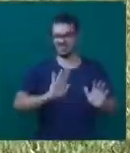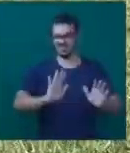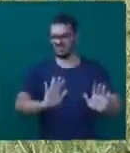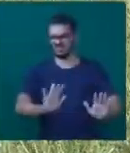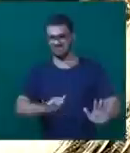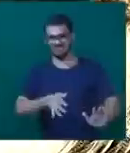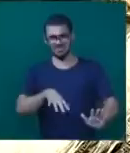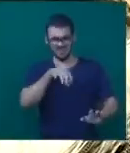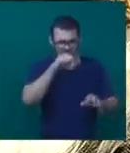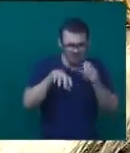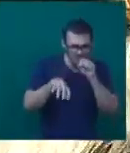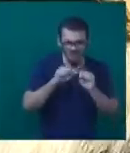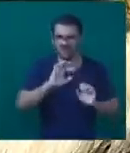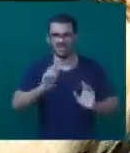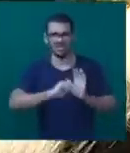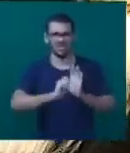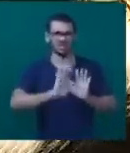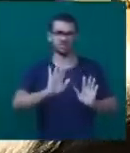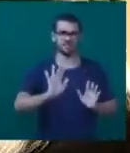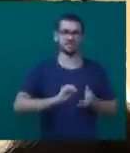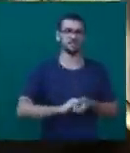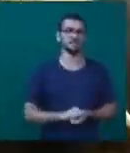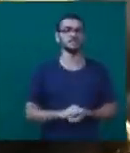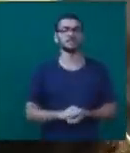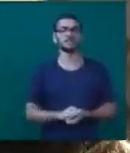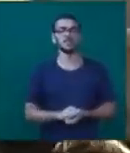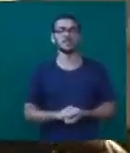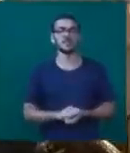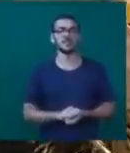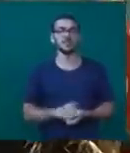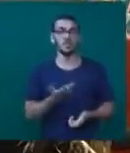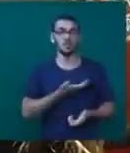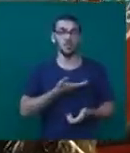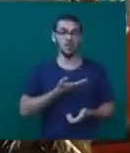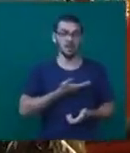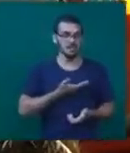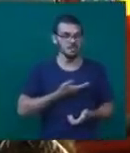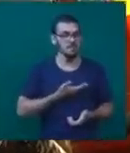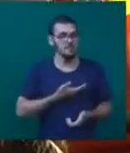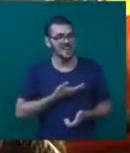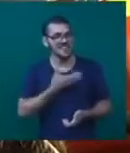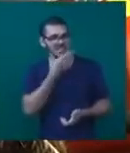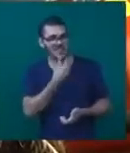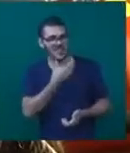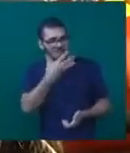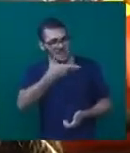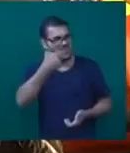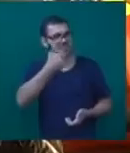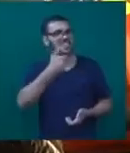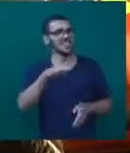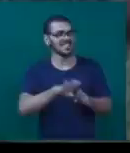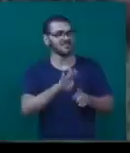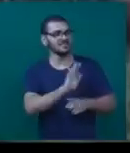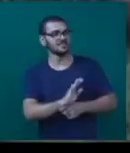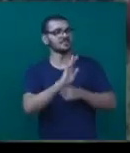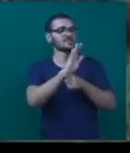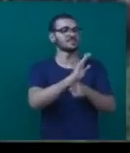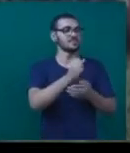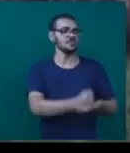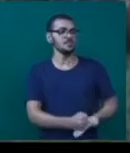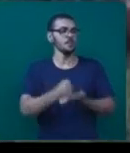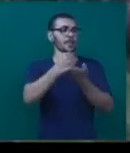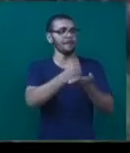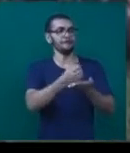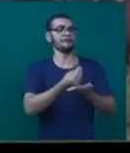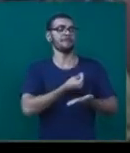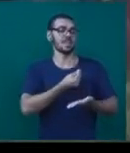não é utilizado. O melhor amigo do homem também é imprescindível no salvamento de vidas. Este vídeo mostra